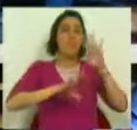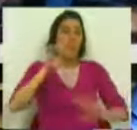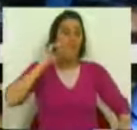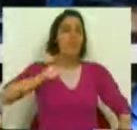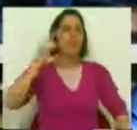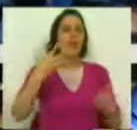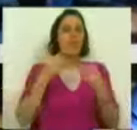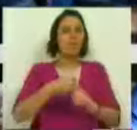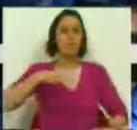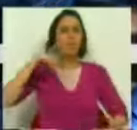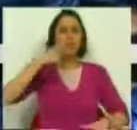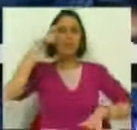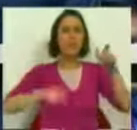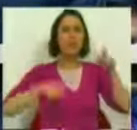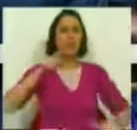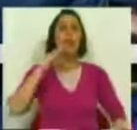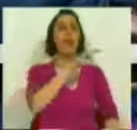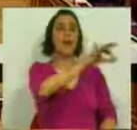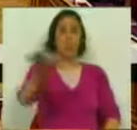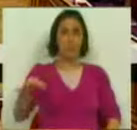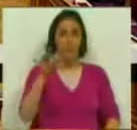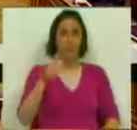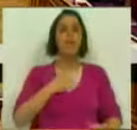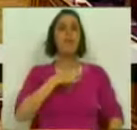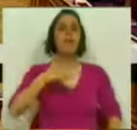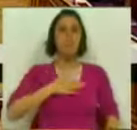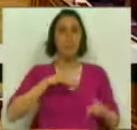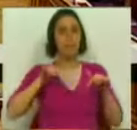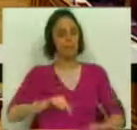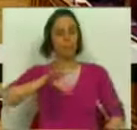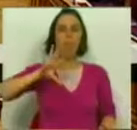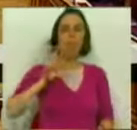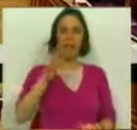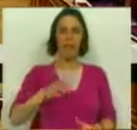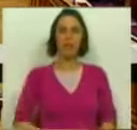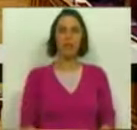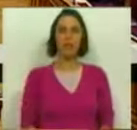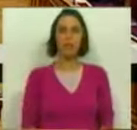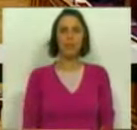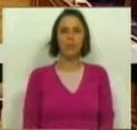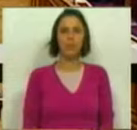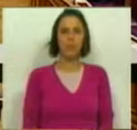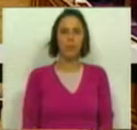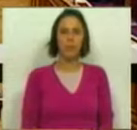essa viagem com os portugueses, com as famílias e com as empresas deste país.